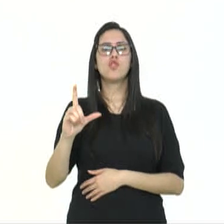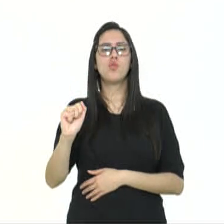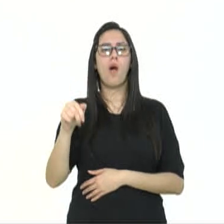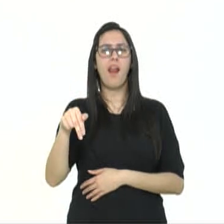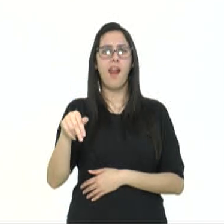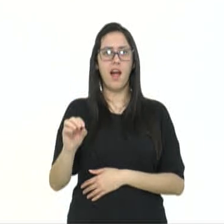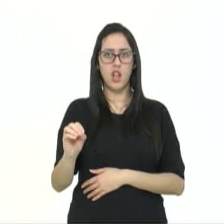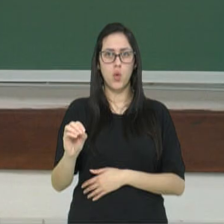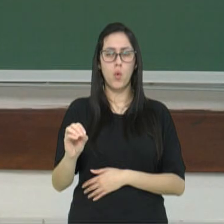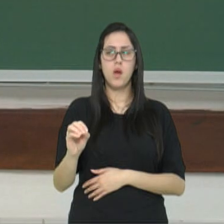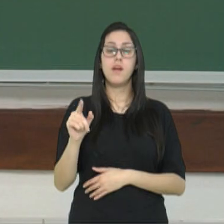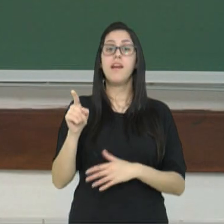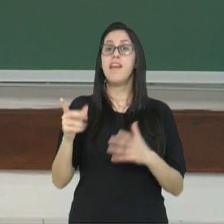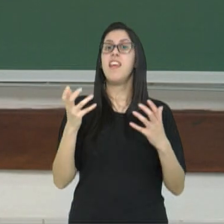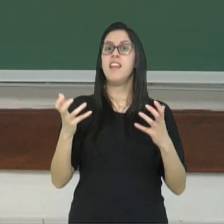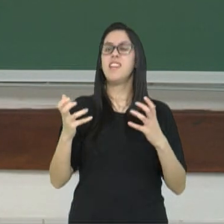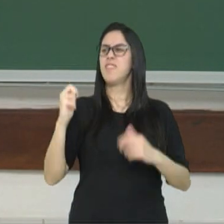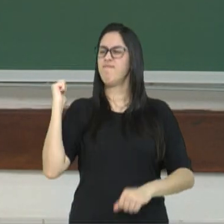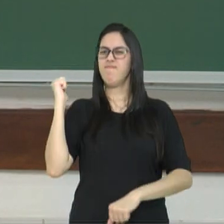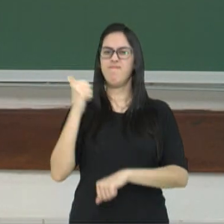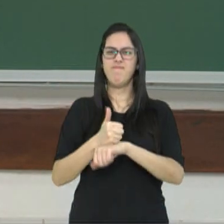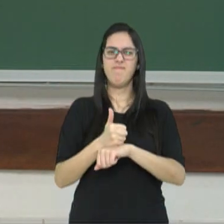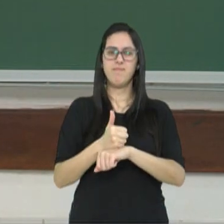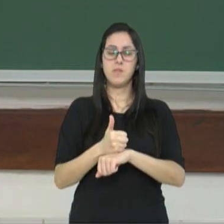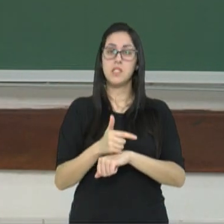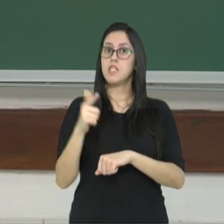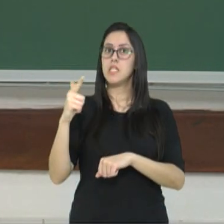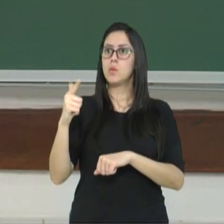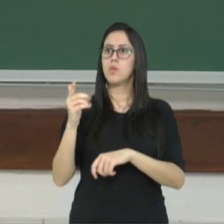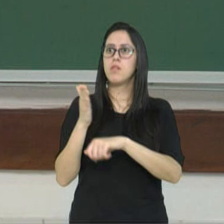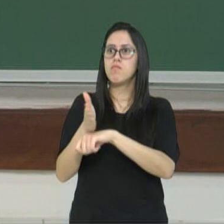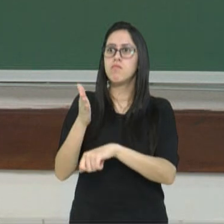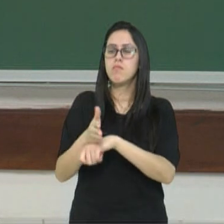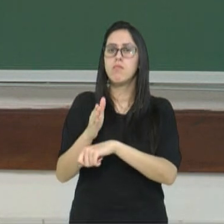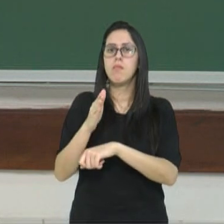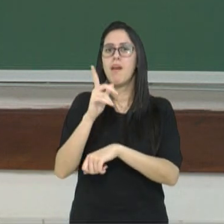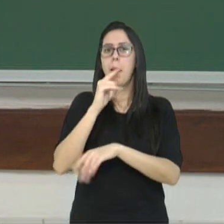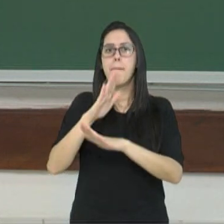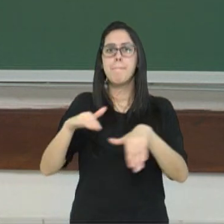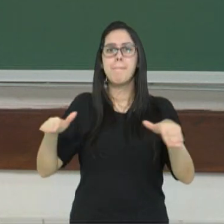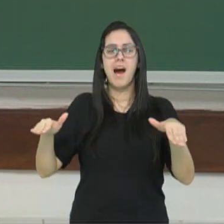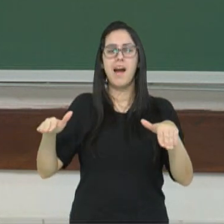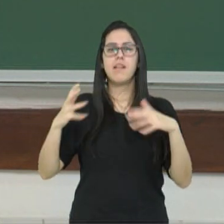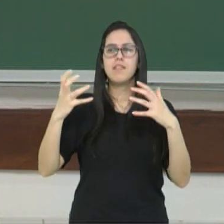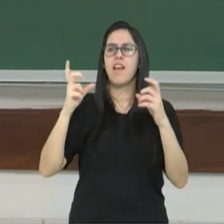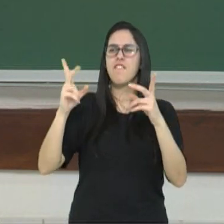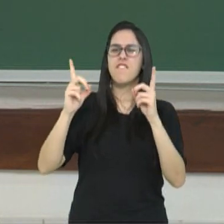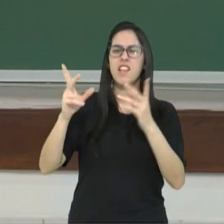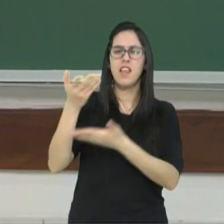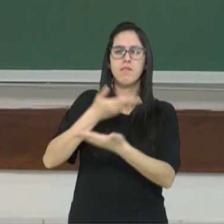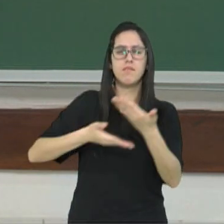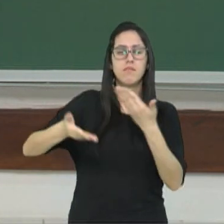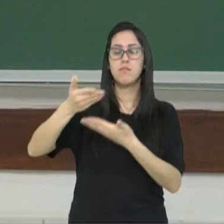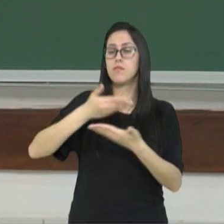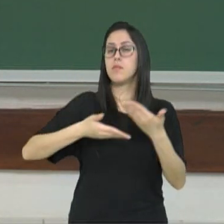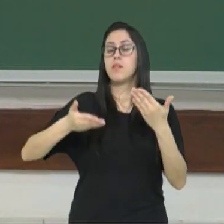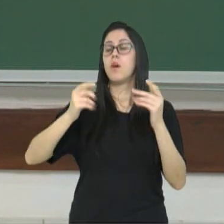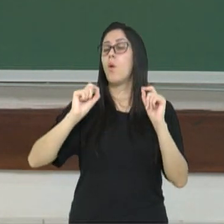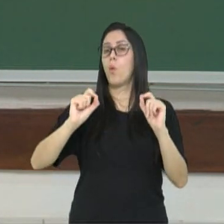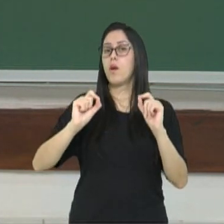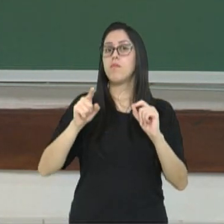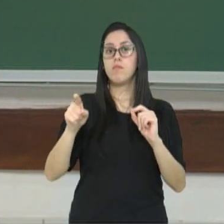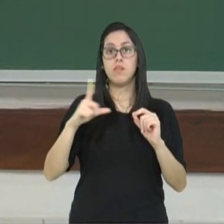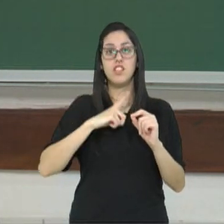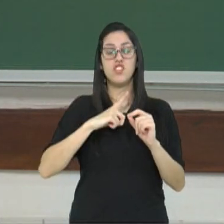era o fato de que ele não tinha um acesso ao oceano para poder exportar e importar produtos. Então ele vai desenvolver um projeto que ele batiza